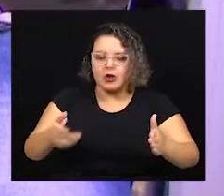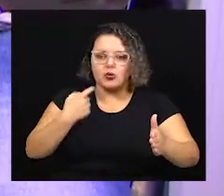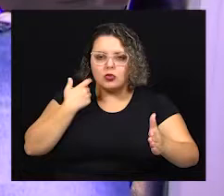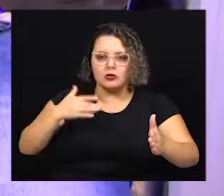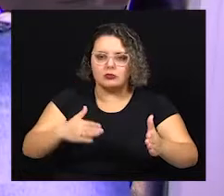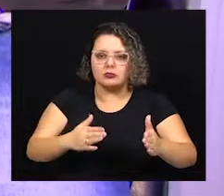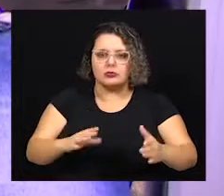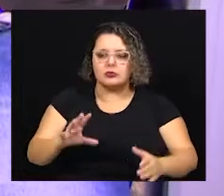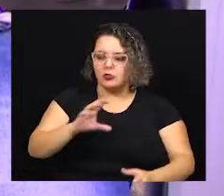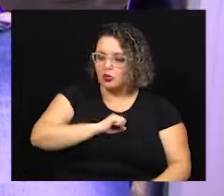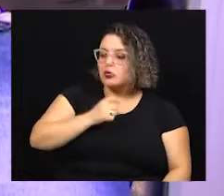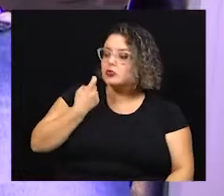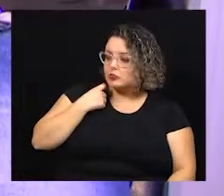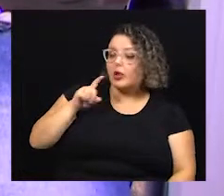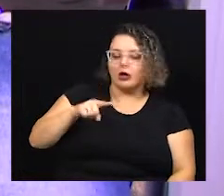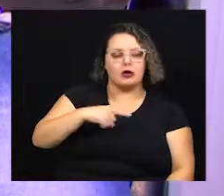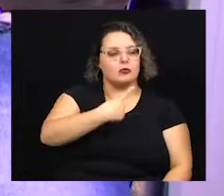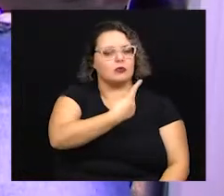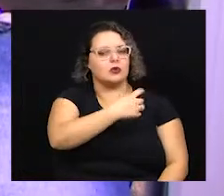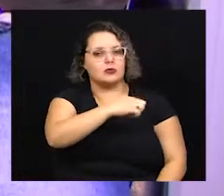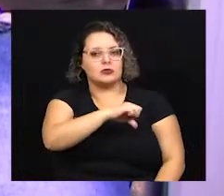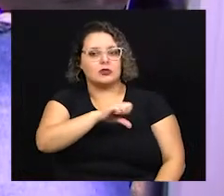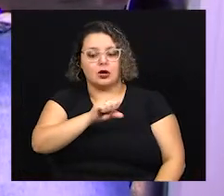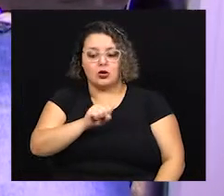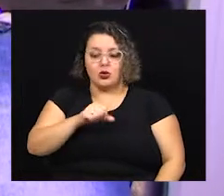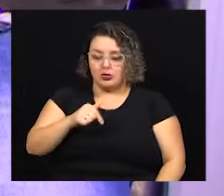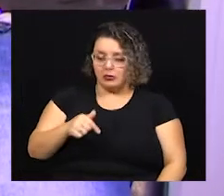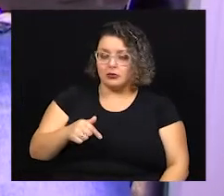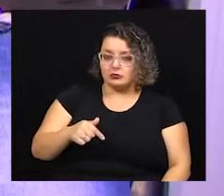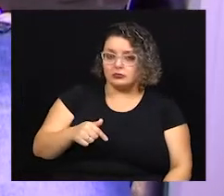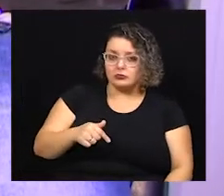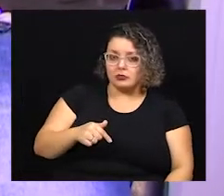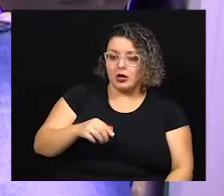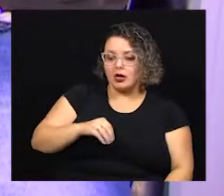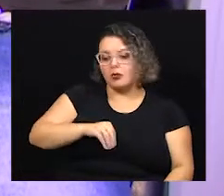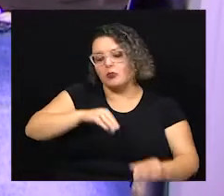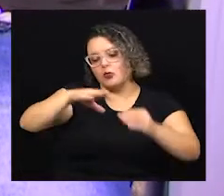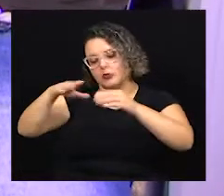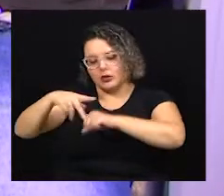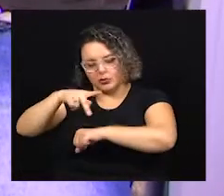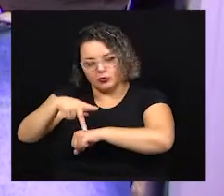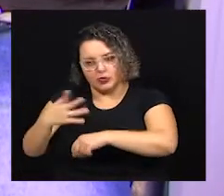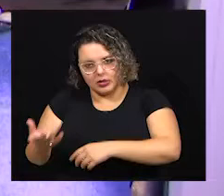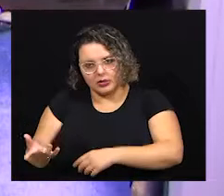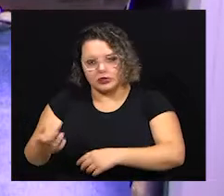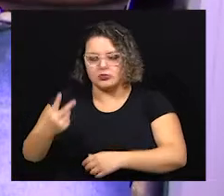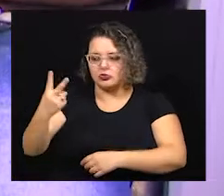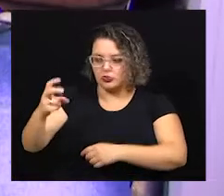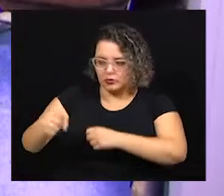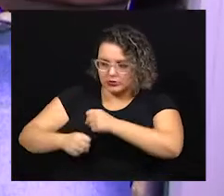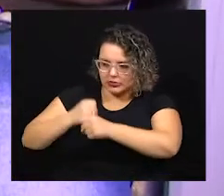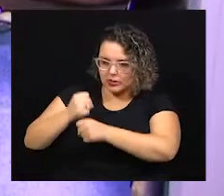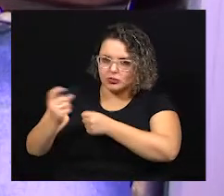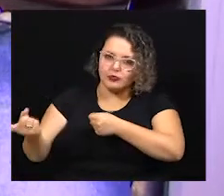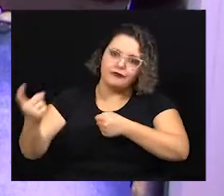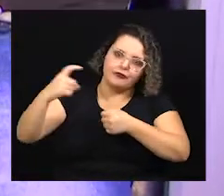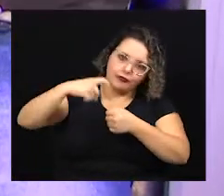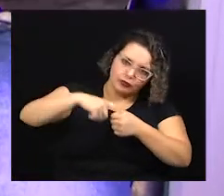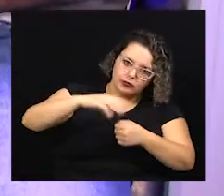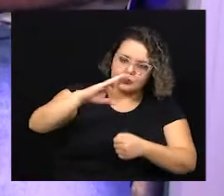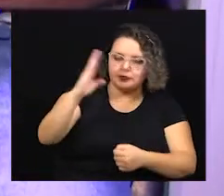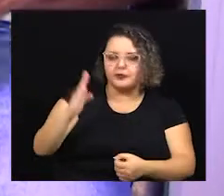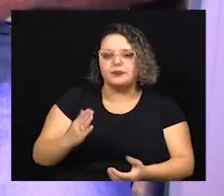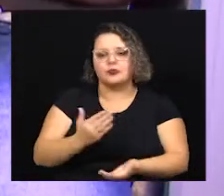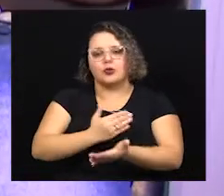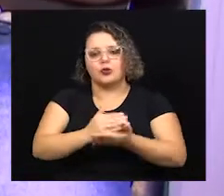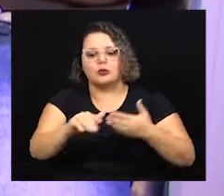em 1987. Aí eu fiquei ausente do país por 2 anos, aí voltei e montei o meu próprio negócio. Comecei